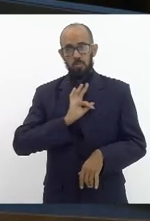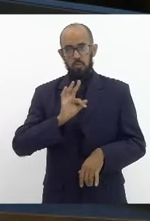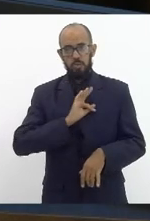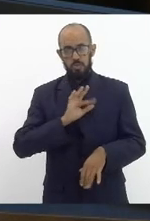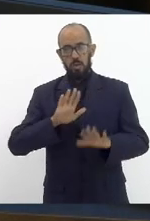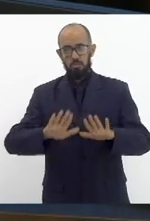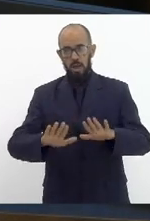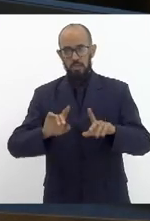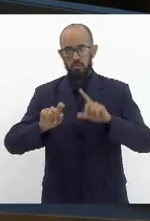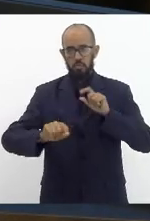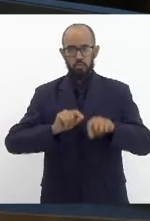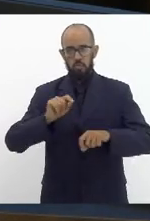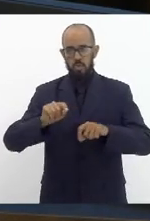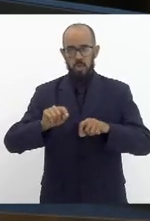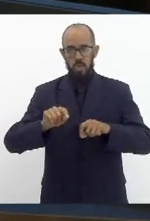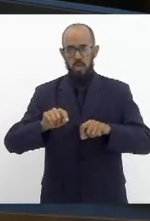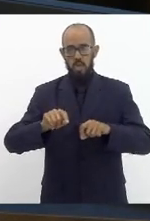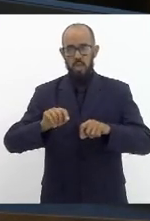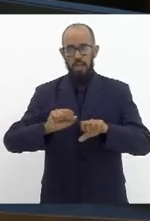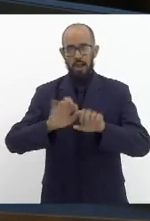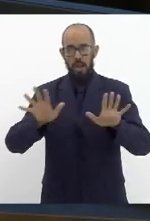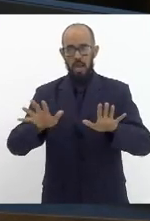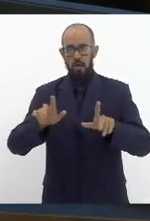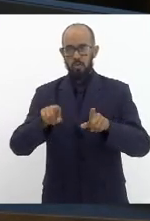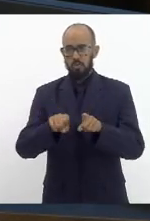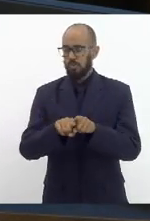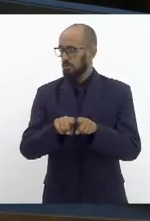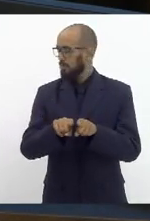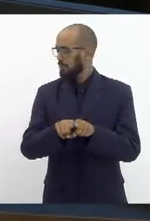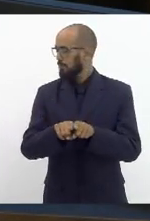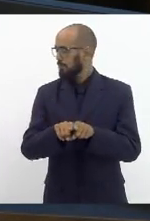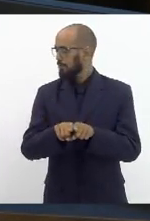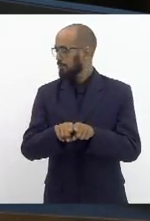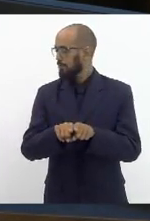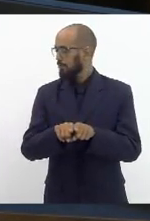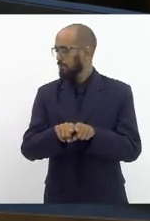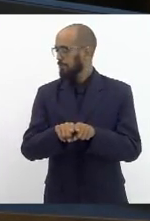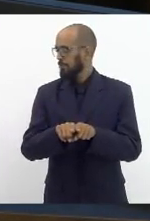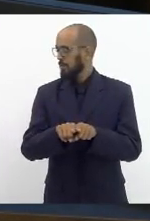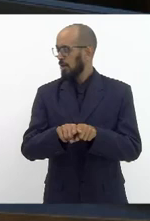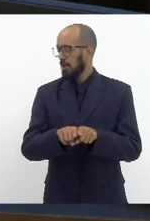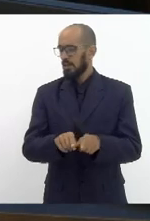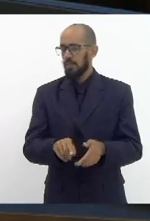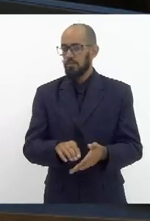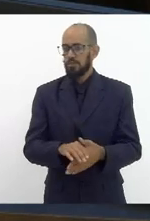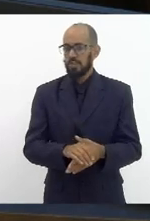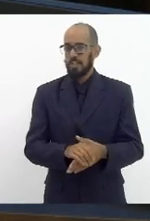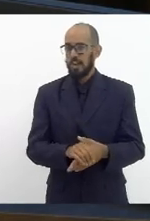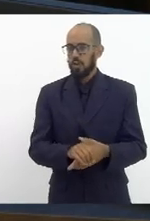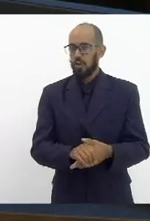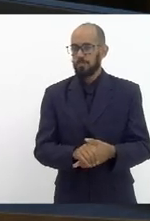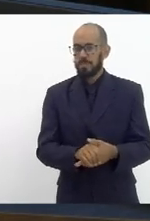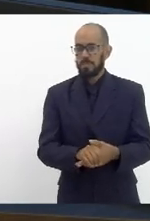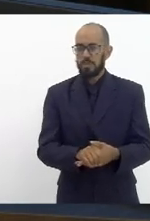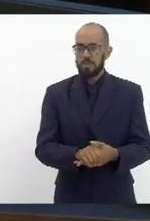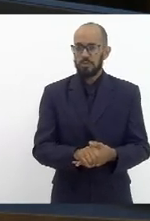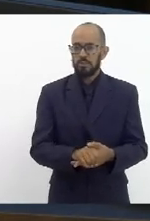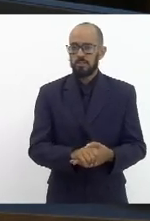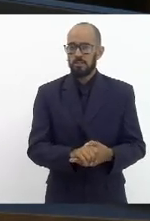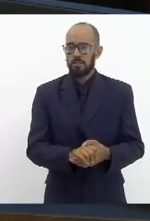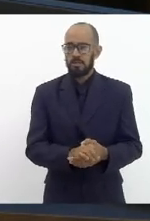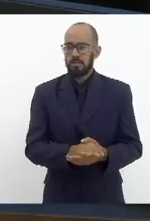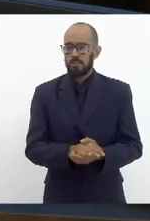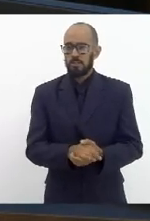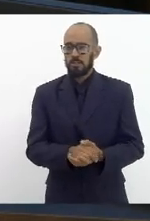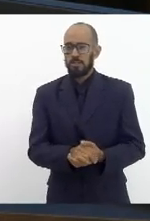mais do que claro a necessidade de ampliação do efetivo da Polícia Civil do Estado do Rio de Janeiro. Está mais do que claro que um